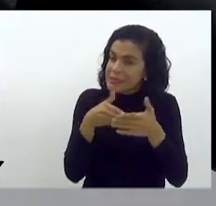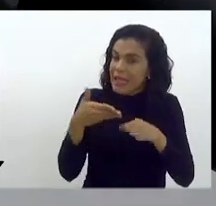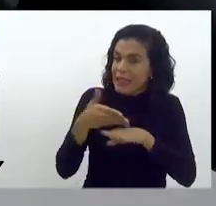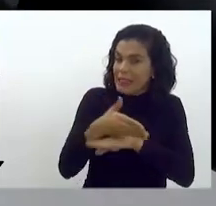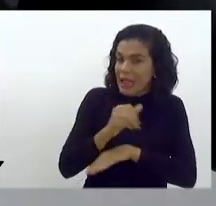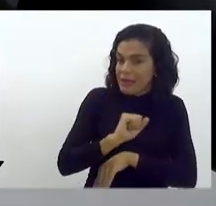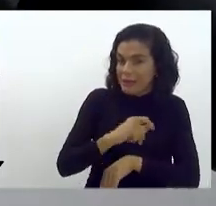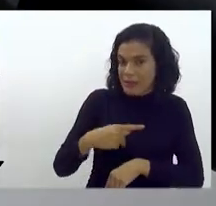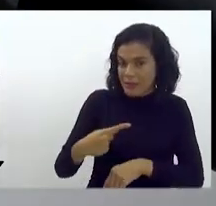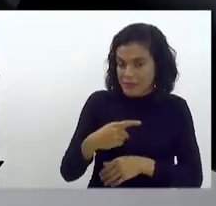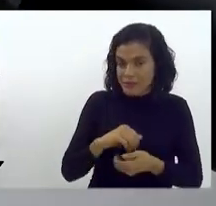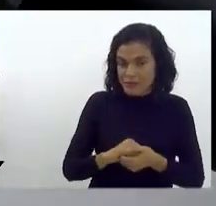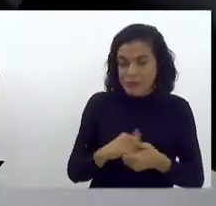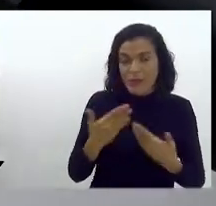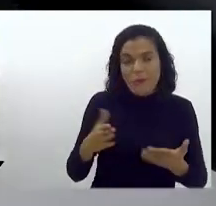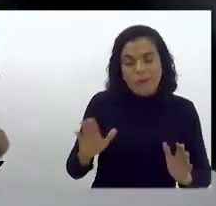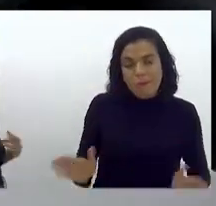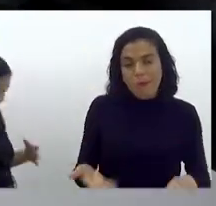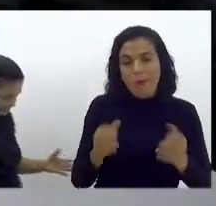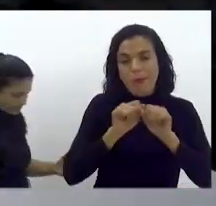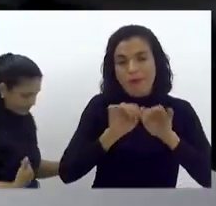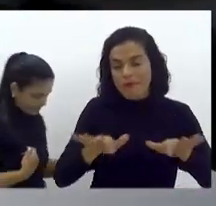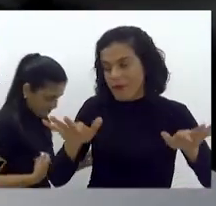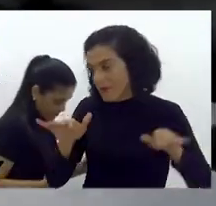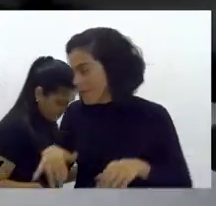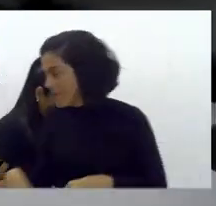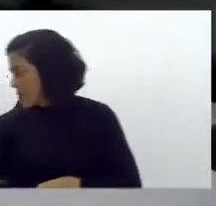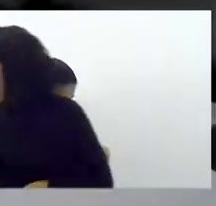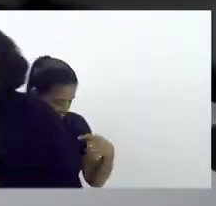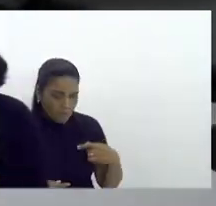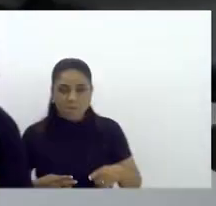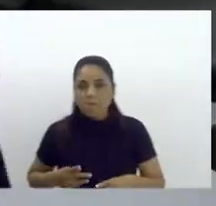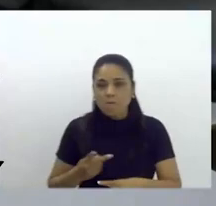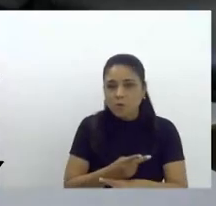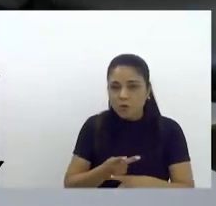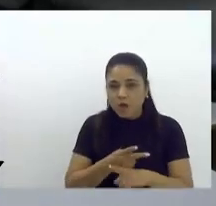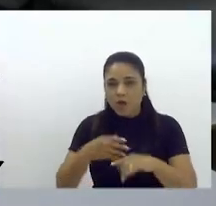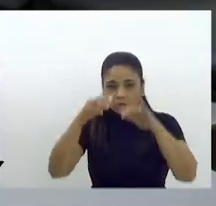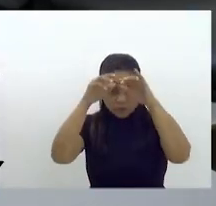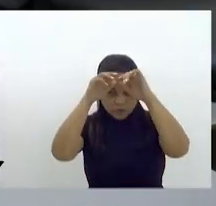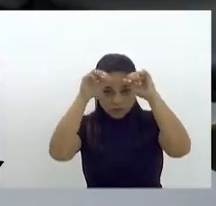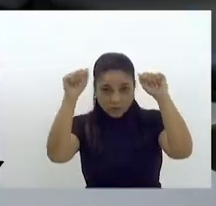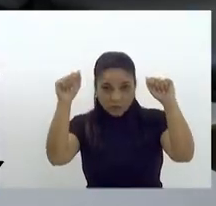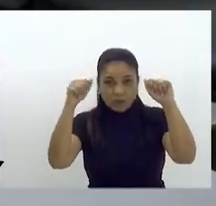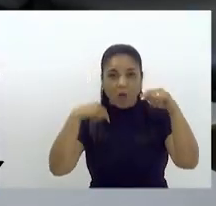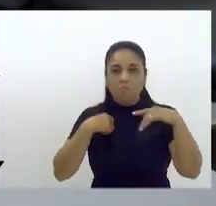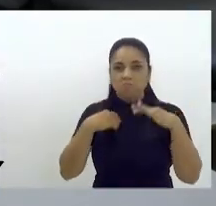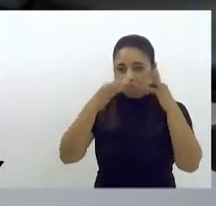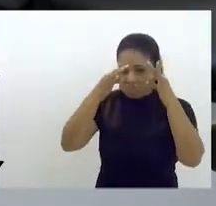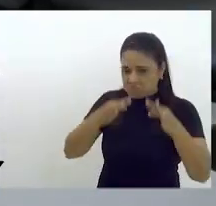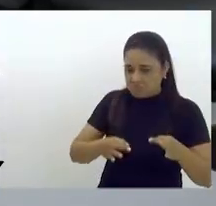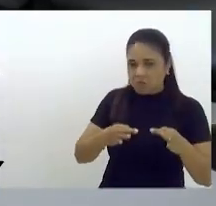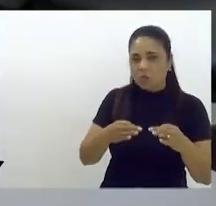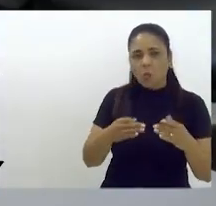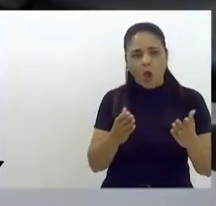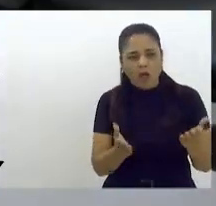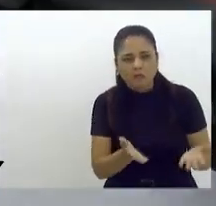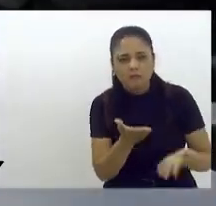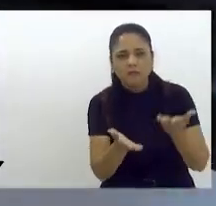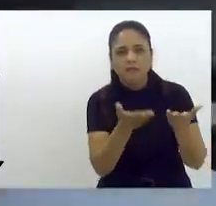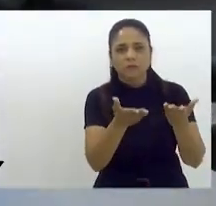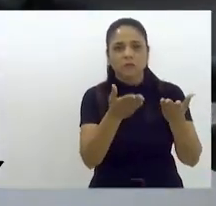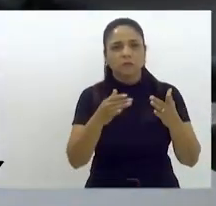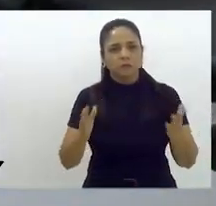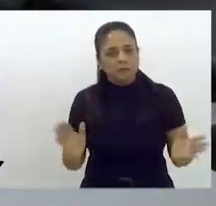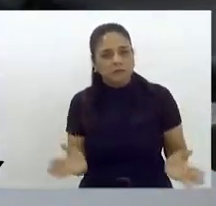no aplicativo então a gente precisa promover procurar o tribunal para que a gente possa dar uma celeridade no atendimento e promover